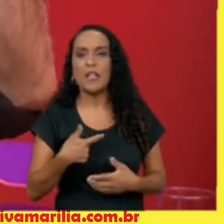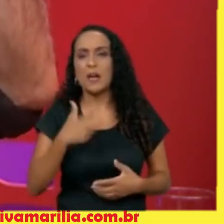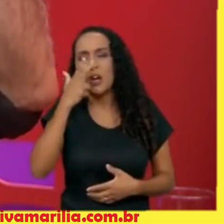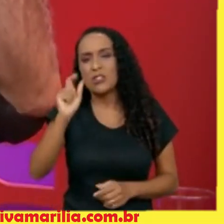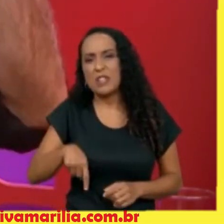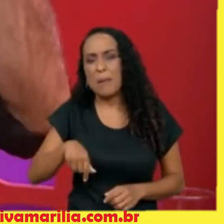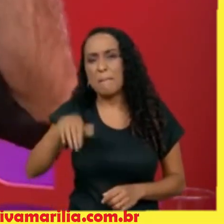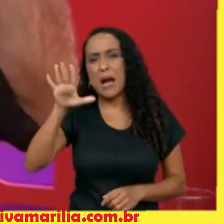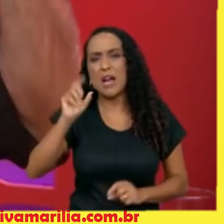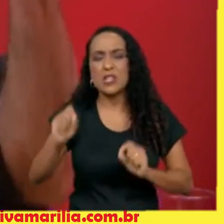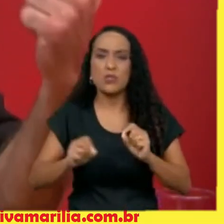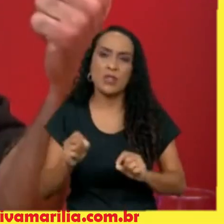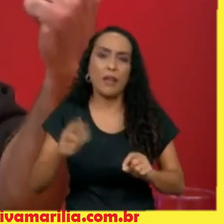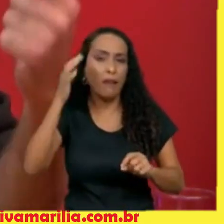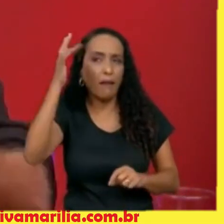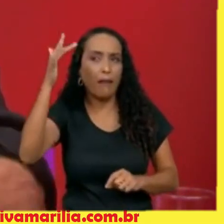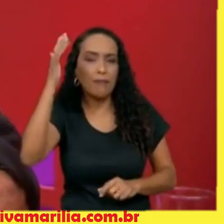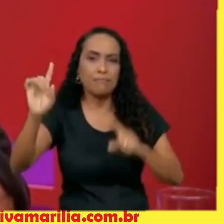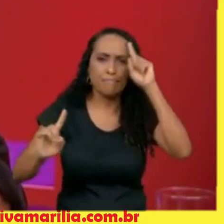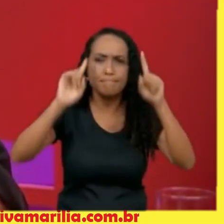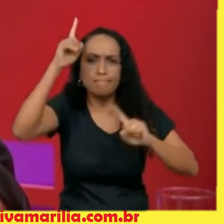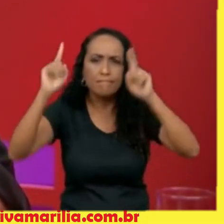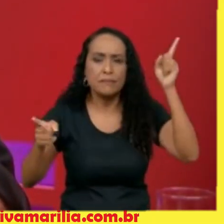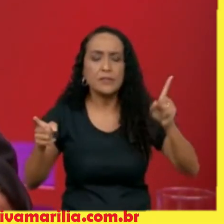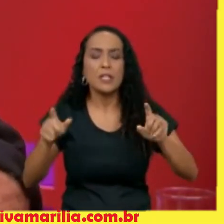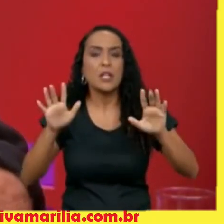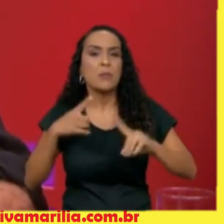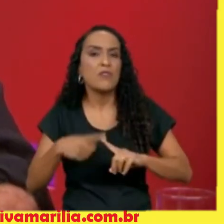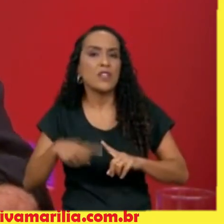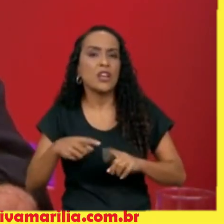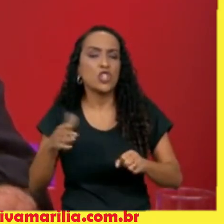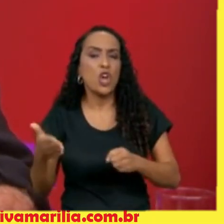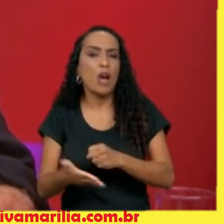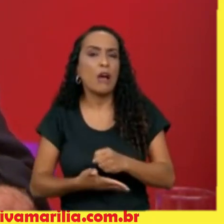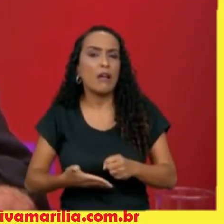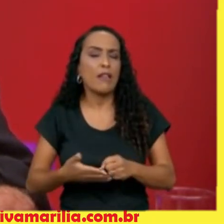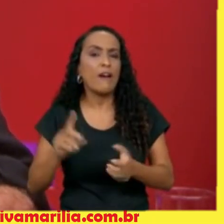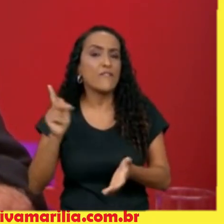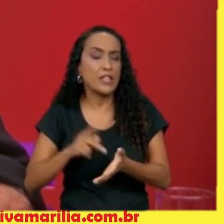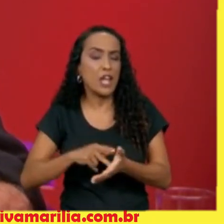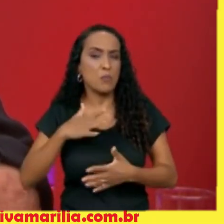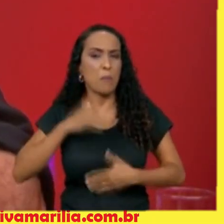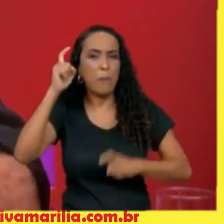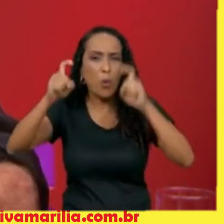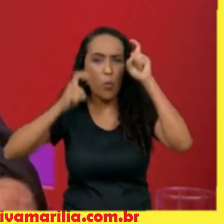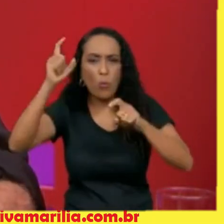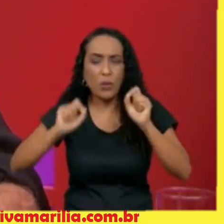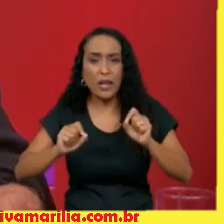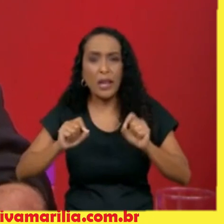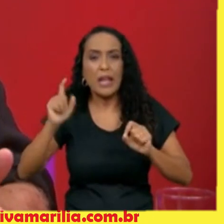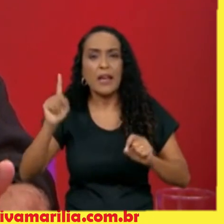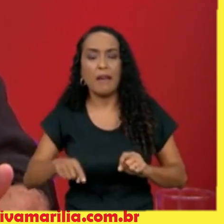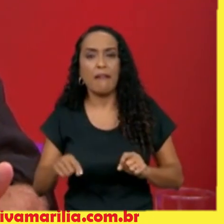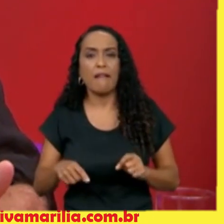é muito mais a questão de ideias, entende? No fundo, o que me preocupa muito, né, é o fato de